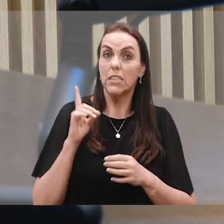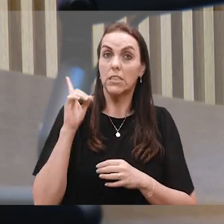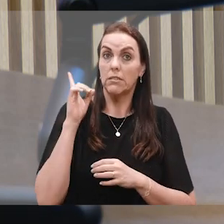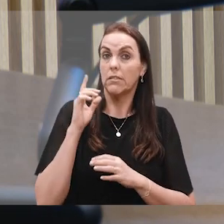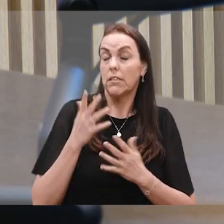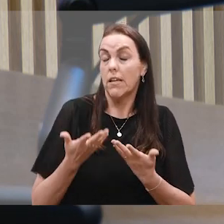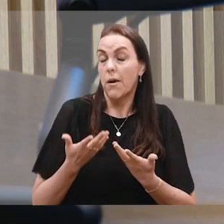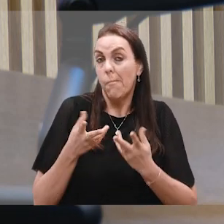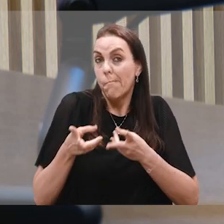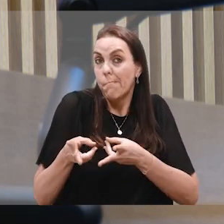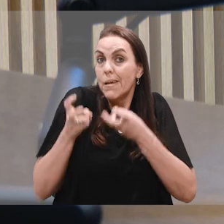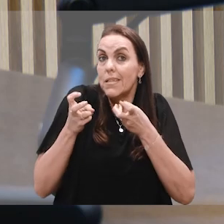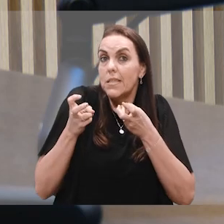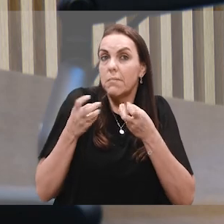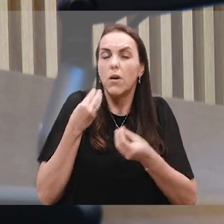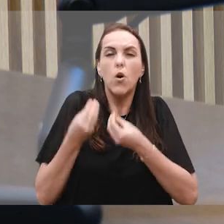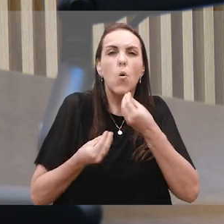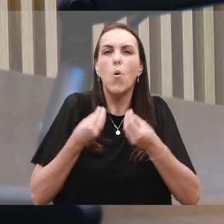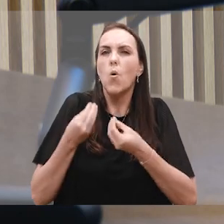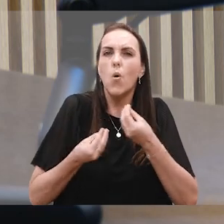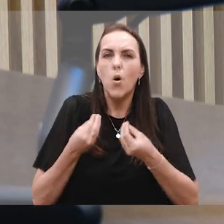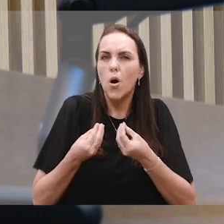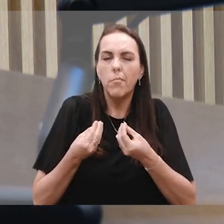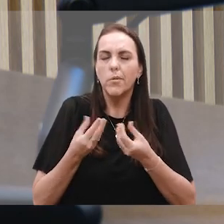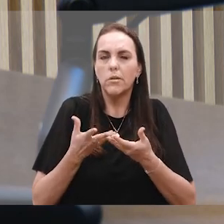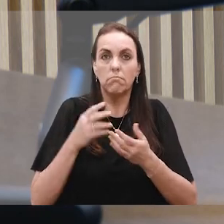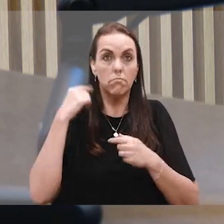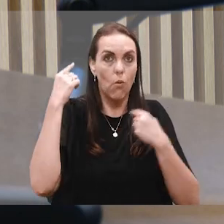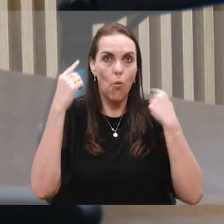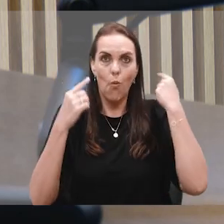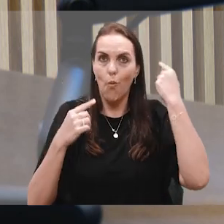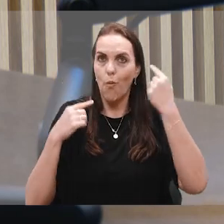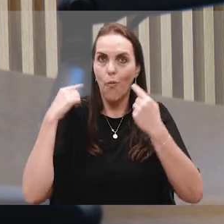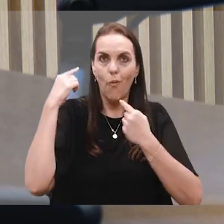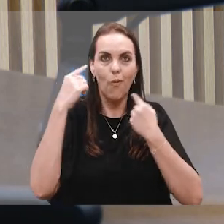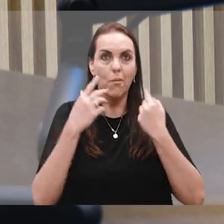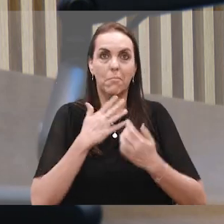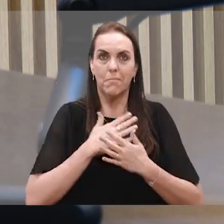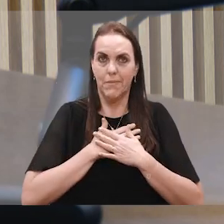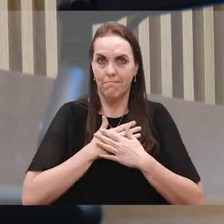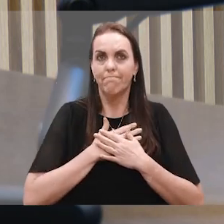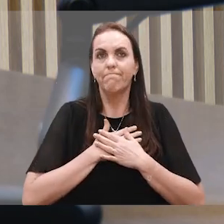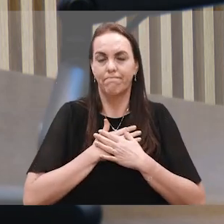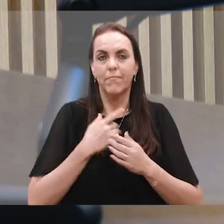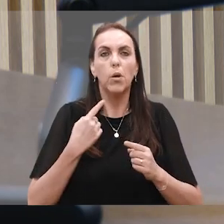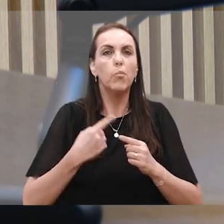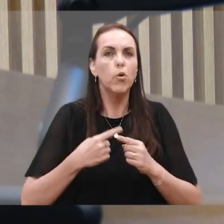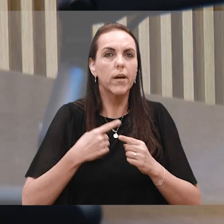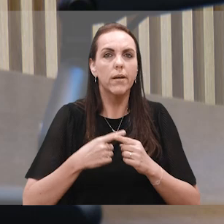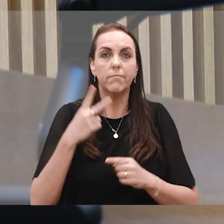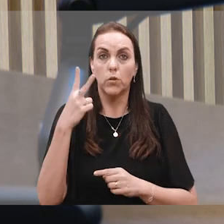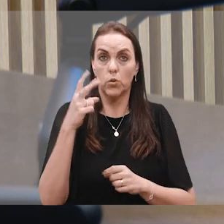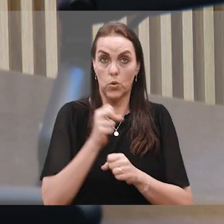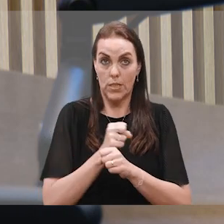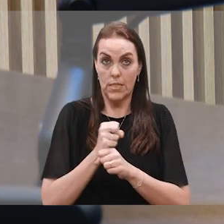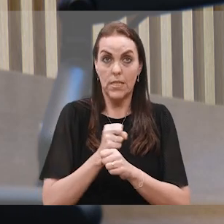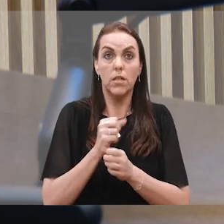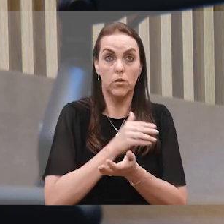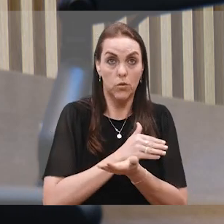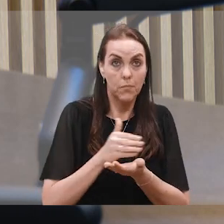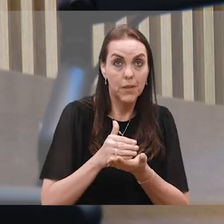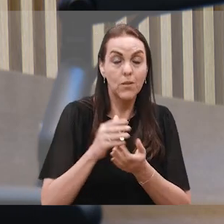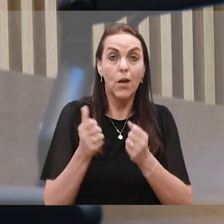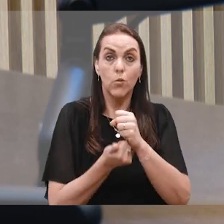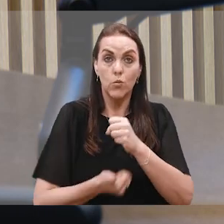passados 4 anos que eu me dou conta como eles foram muito maluco para mim. Porque os 2 primeiros anos, quando eu estava